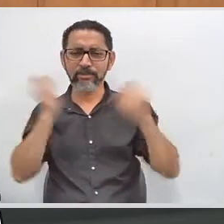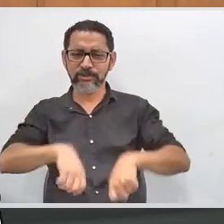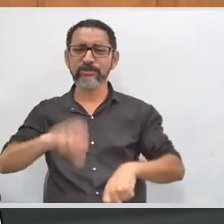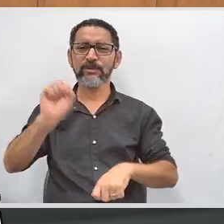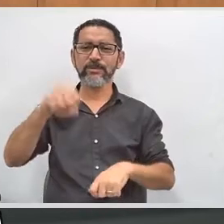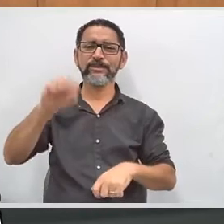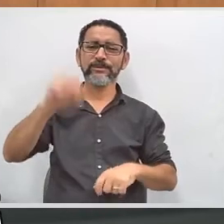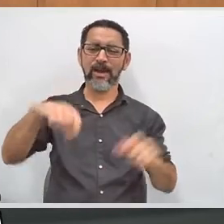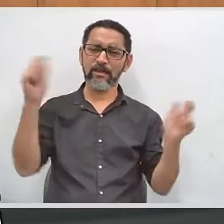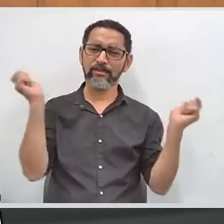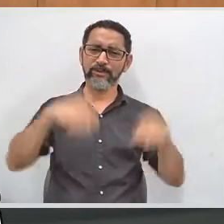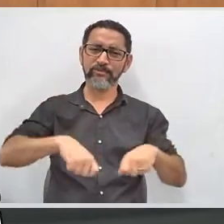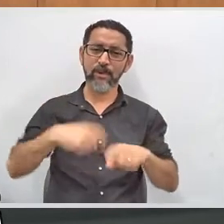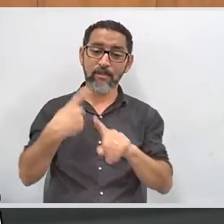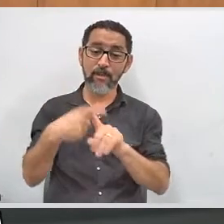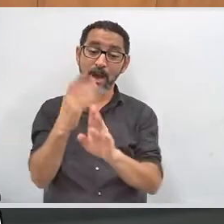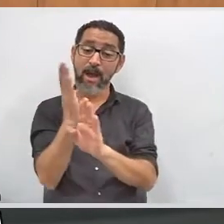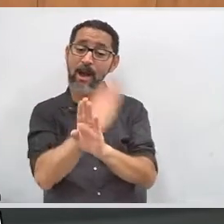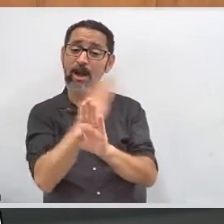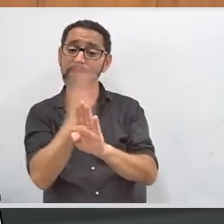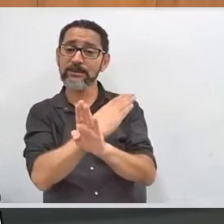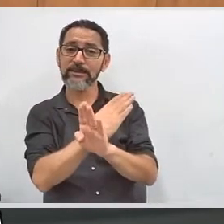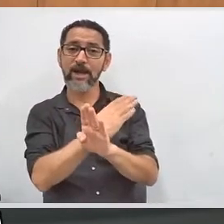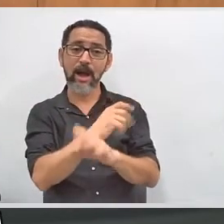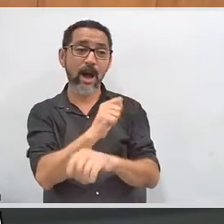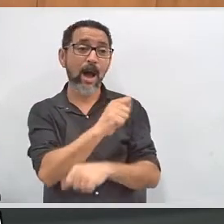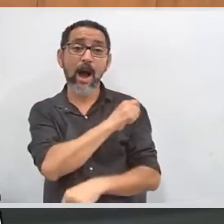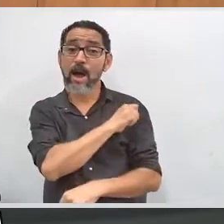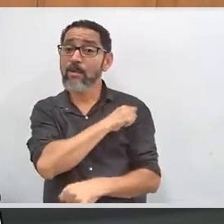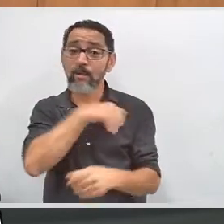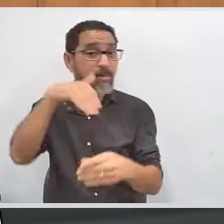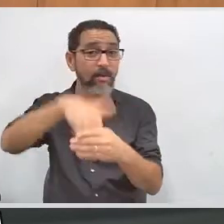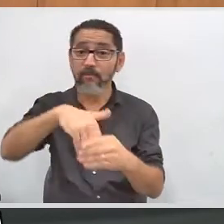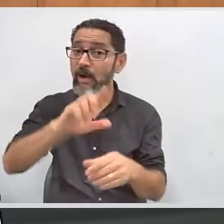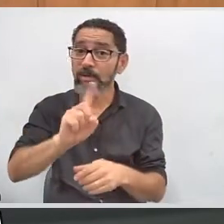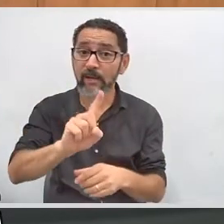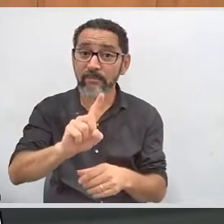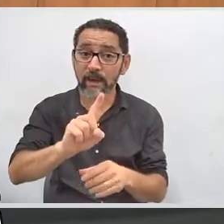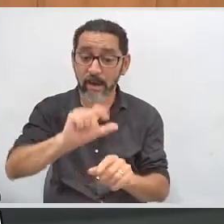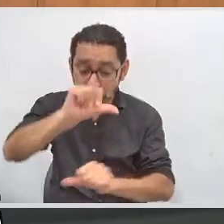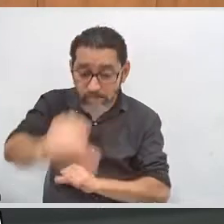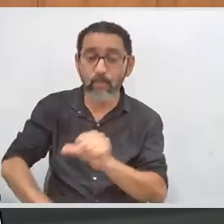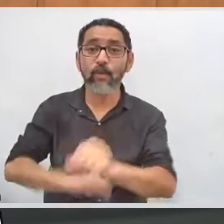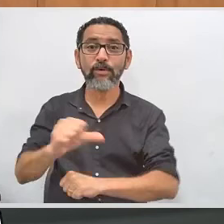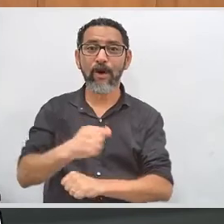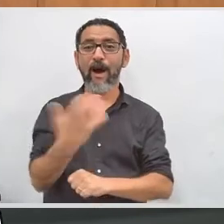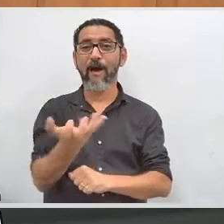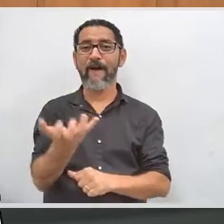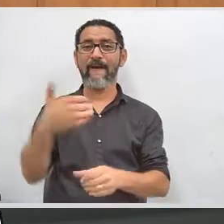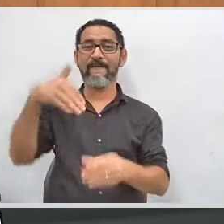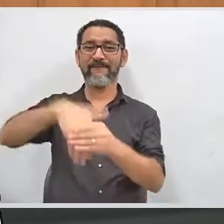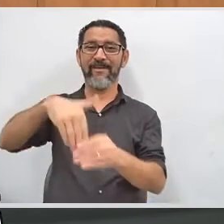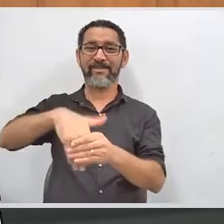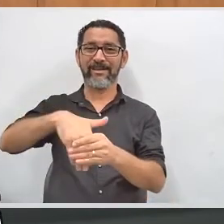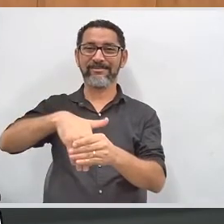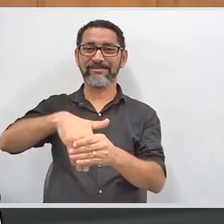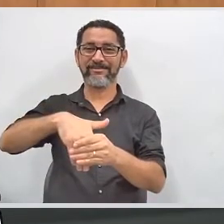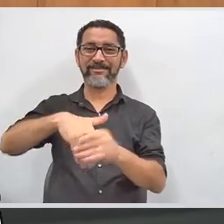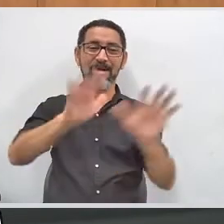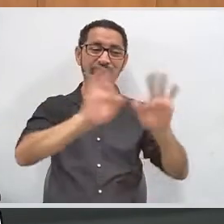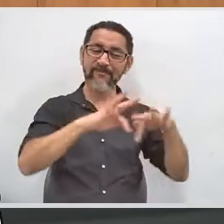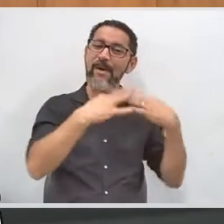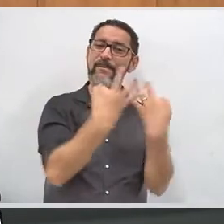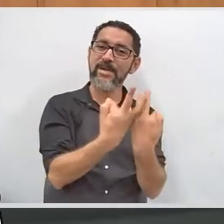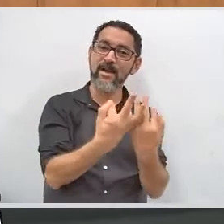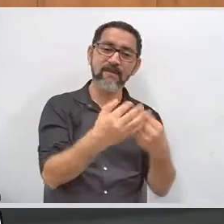trabalho. Quanto aluno que não votava que passou a votar? Quanta família que não votava